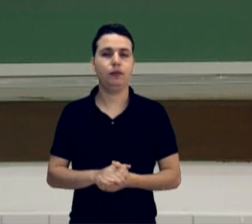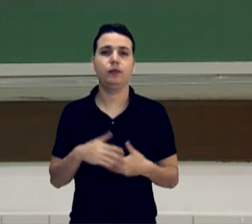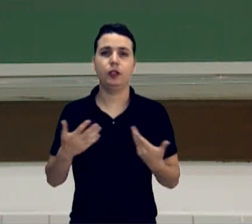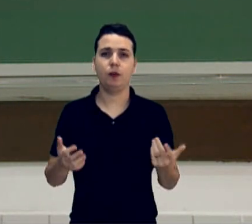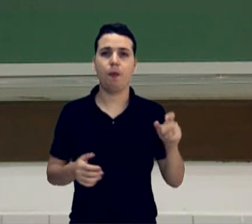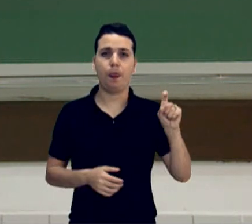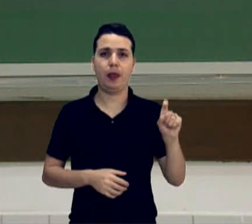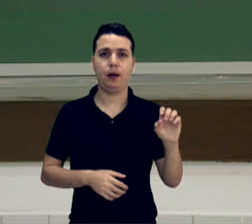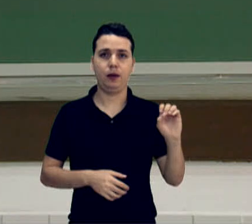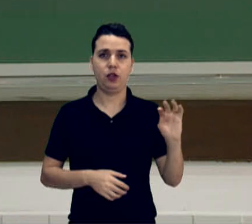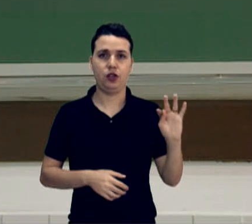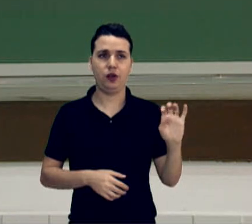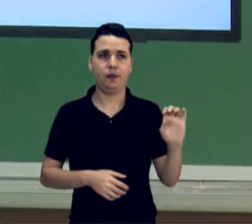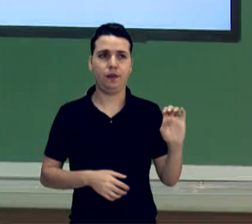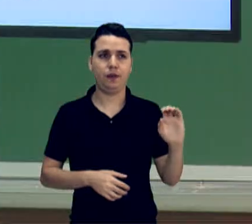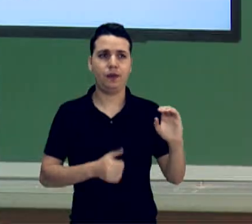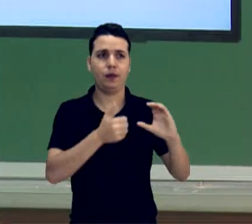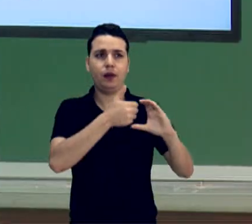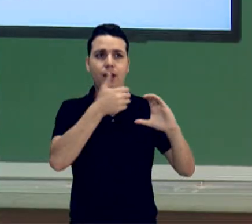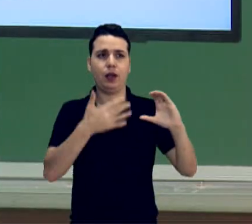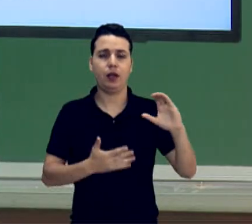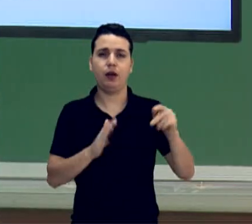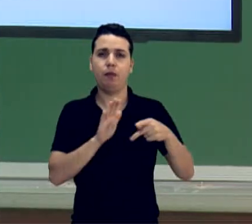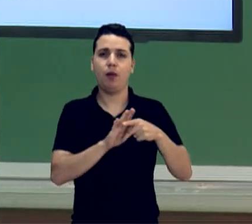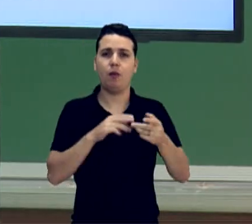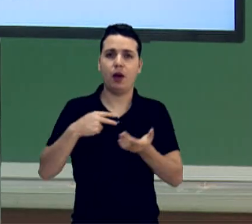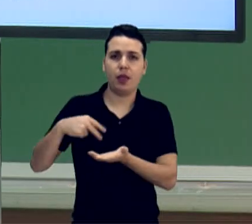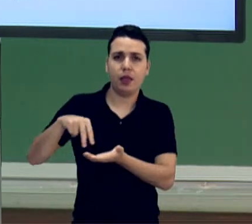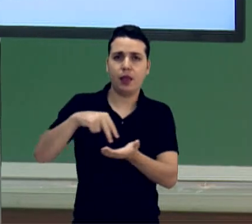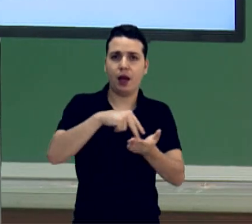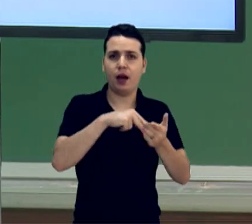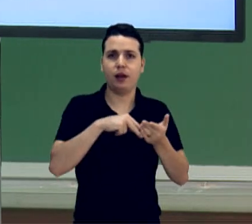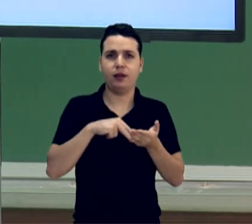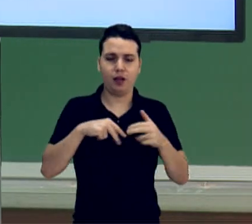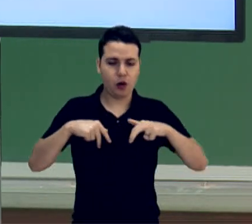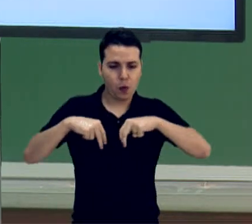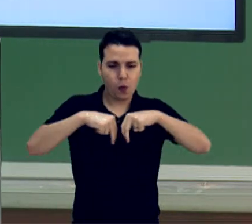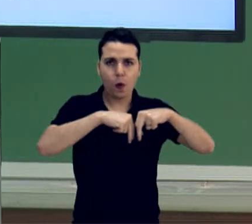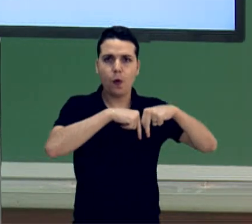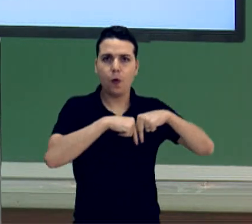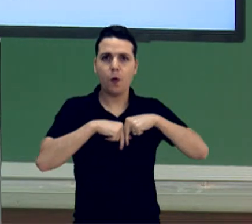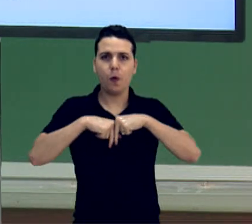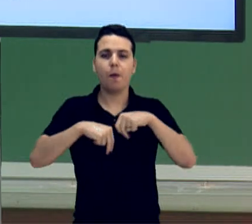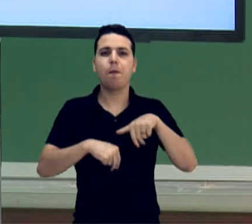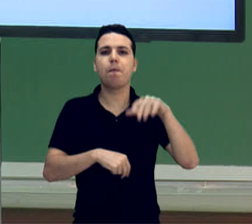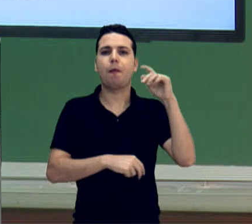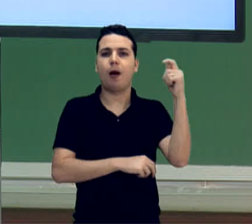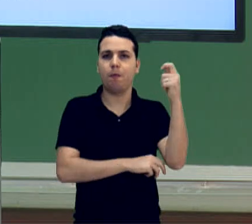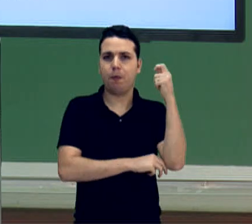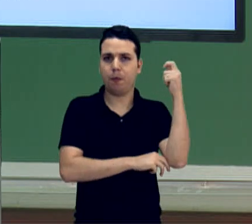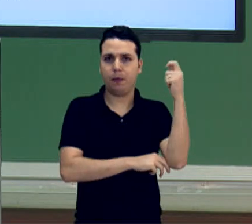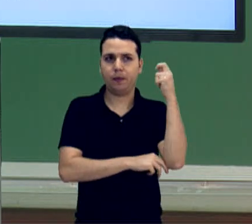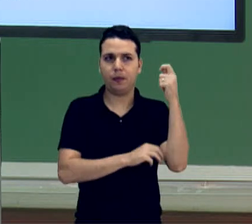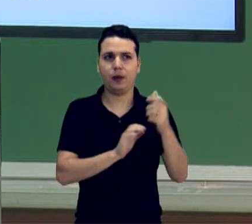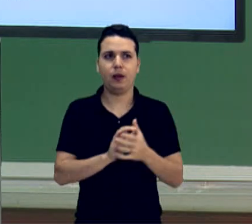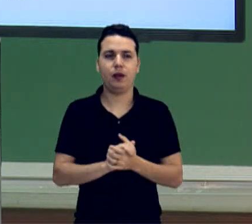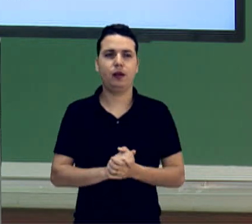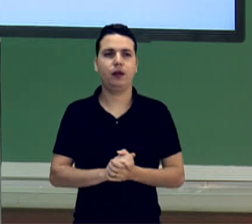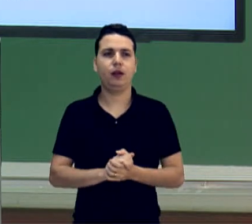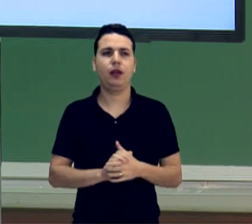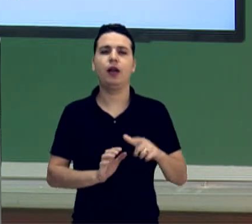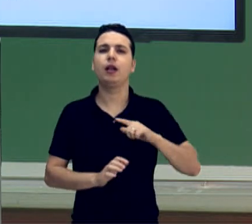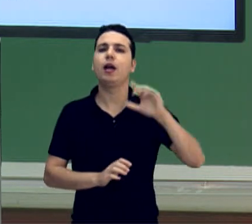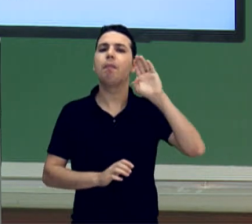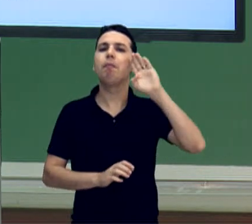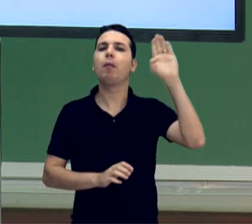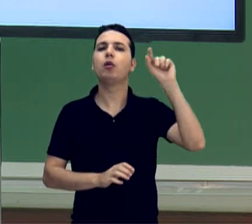shot, nessa característica de danças de salão mais gauchescas, assim, digamos, ele assume